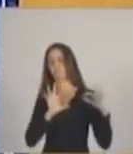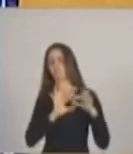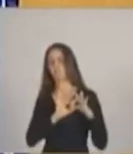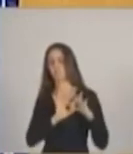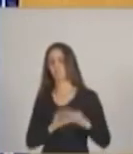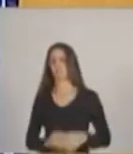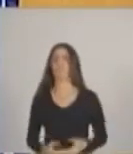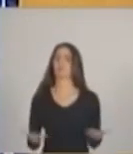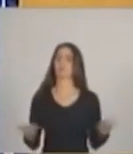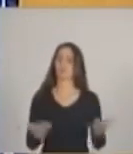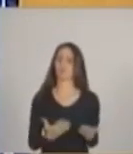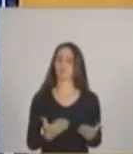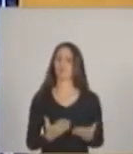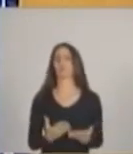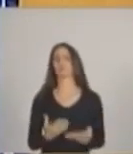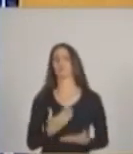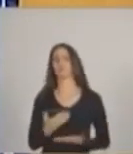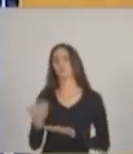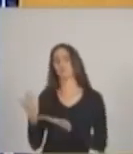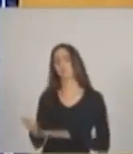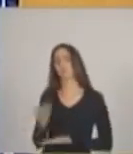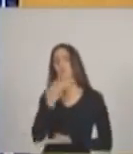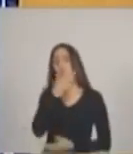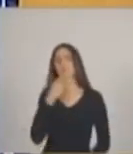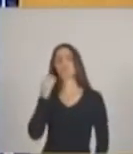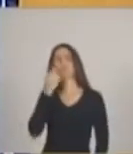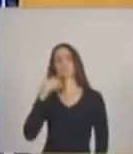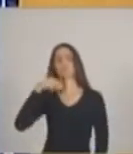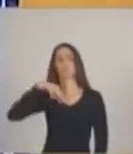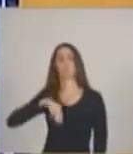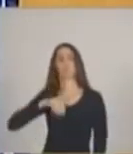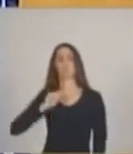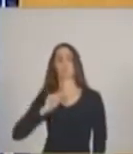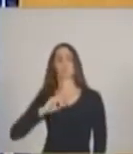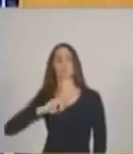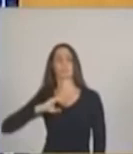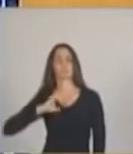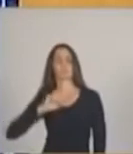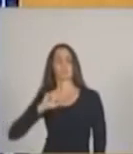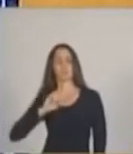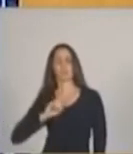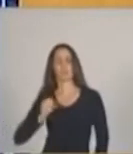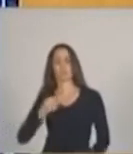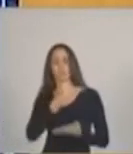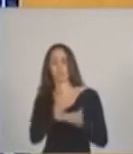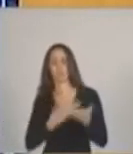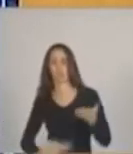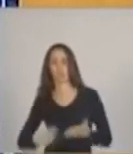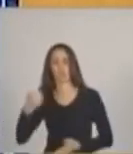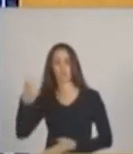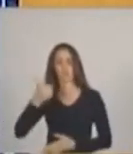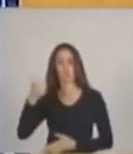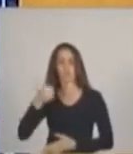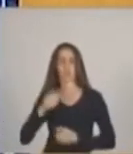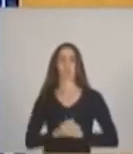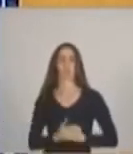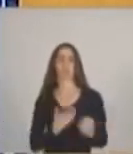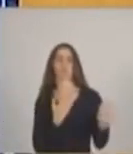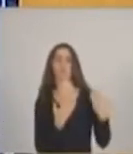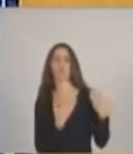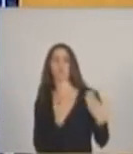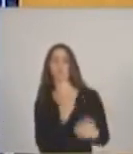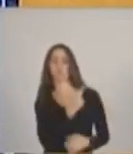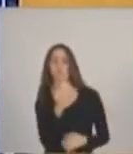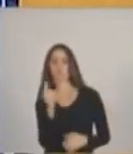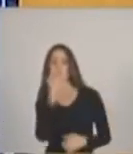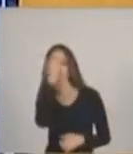quando o deputado Marcelo fez o primeiro relatório e também conversando com outras pessoas